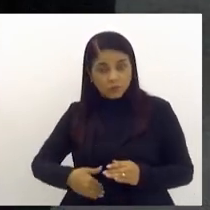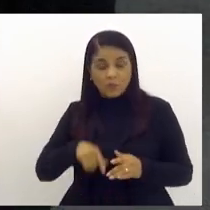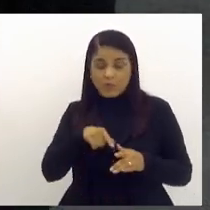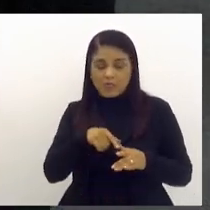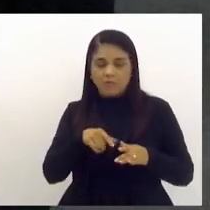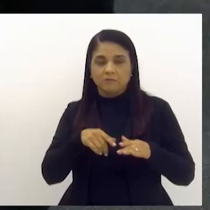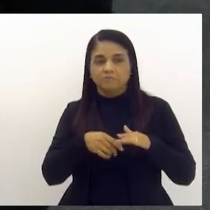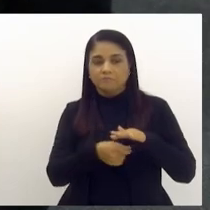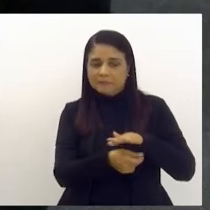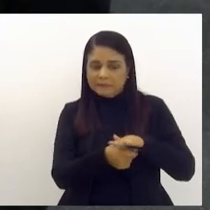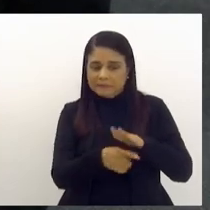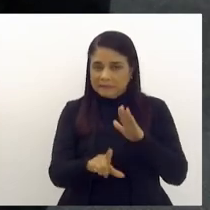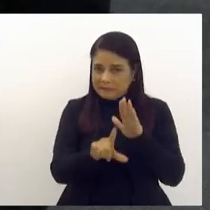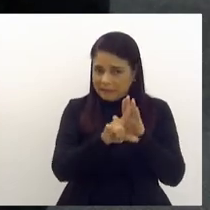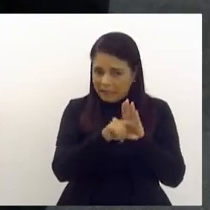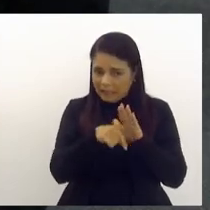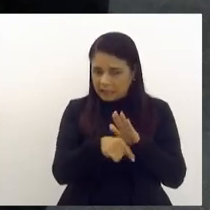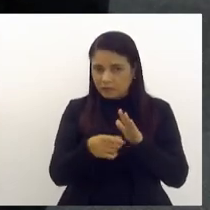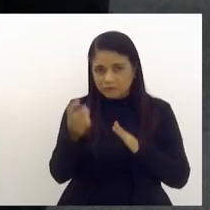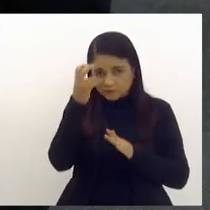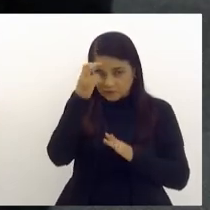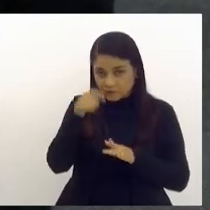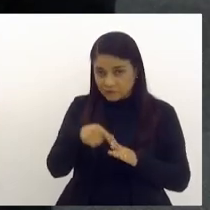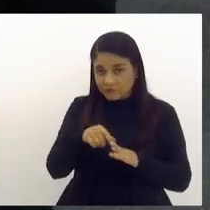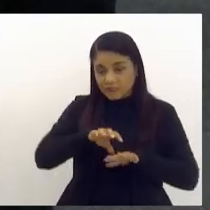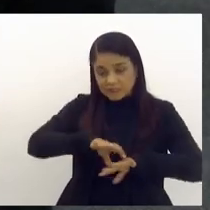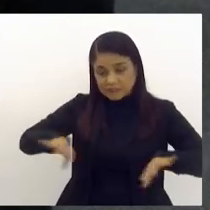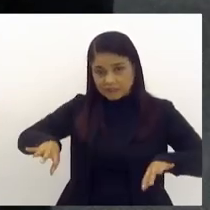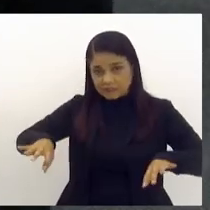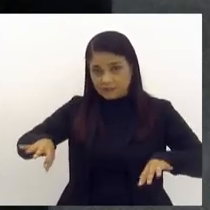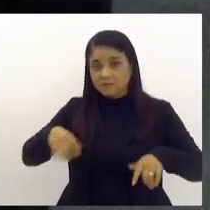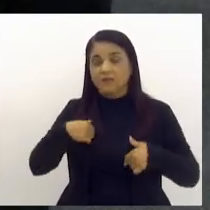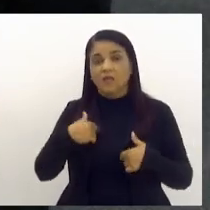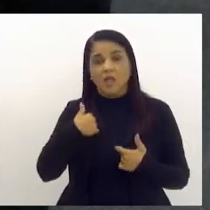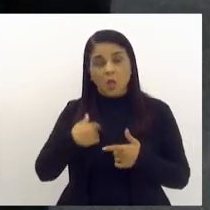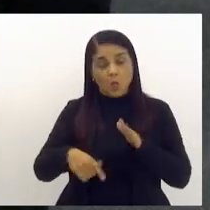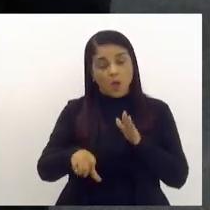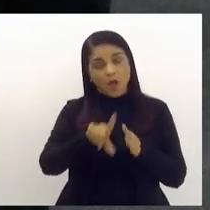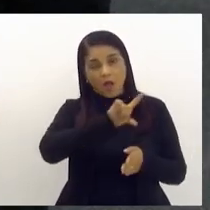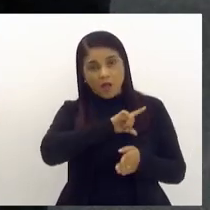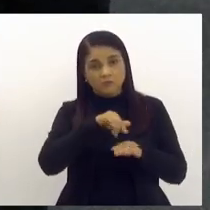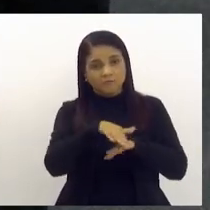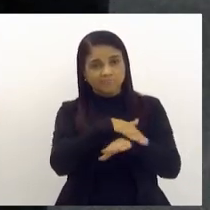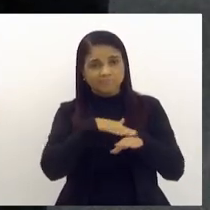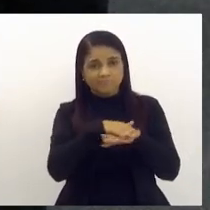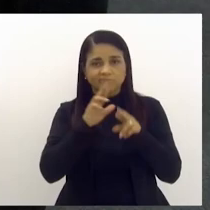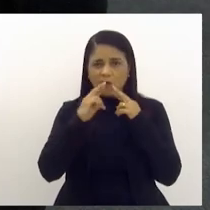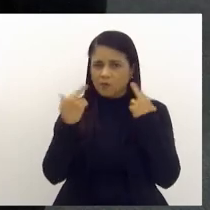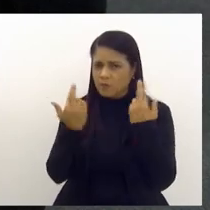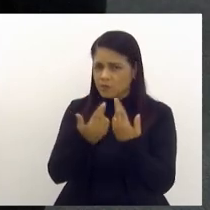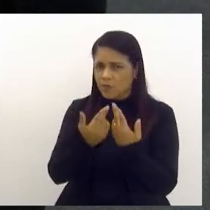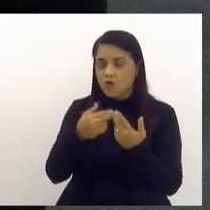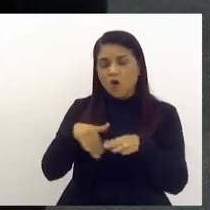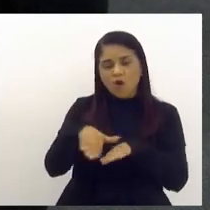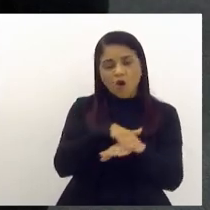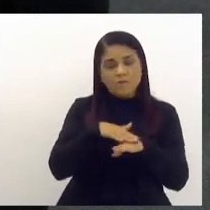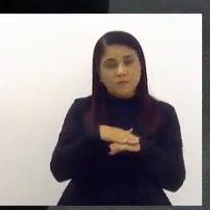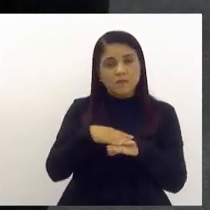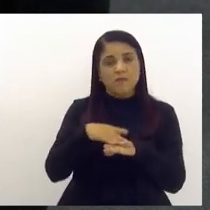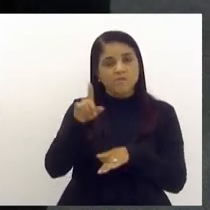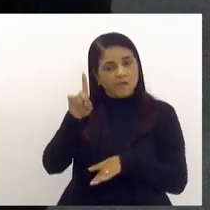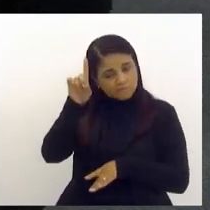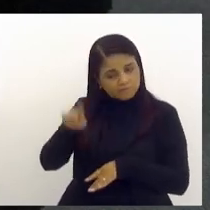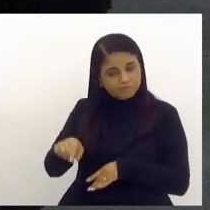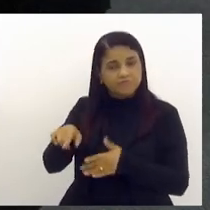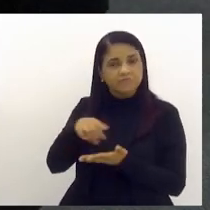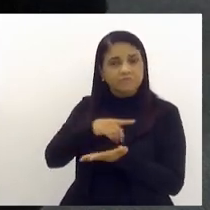lei. Eu quero dizer que antes da nossa reunião do Colégio de Líderes, eu próprio conversei com a secretária. E fui o primeiro que, da